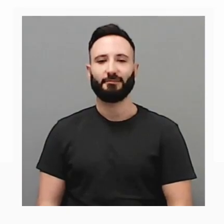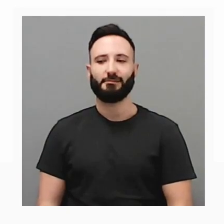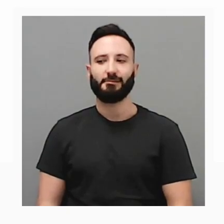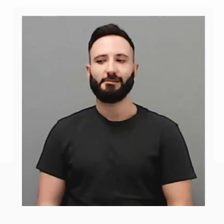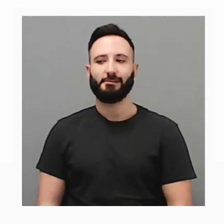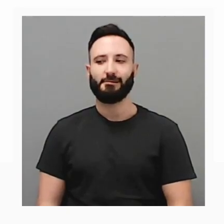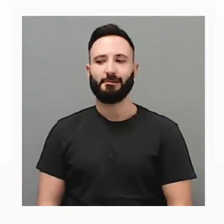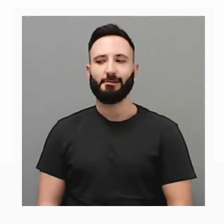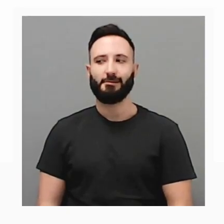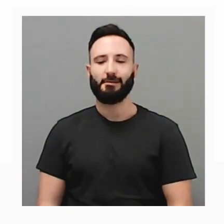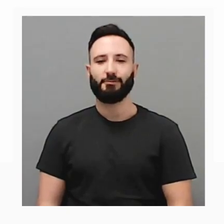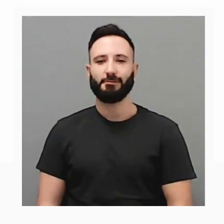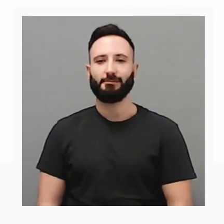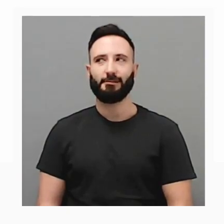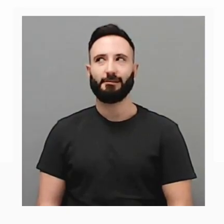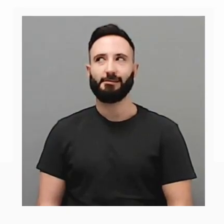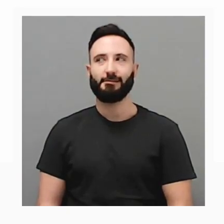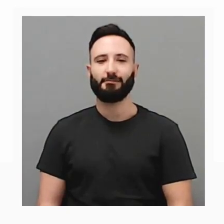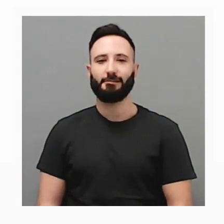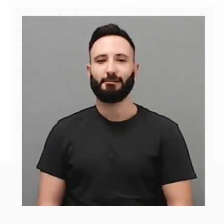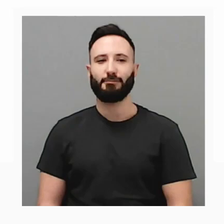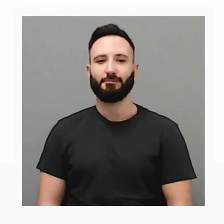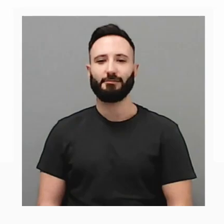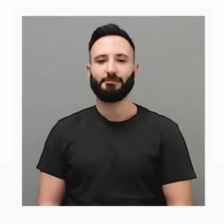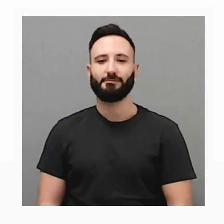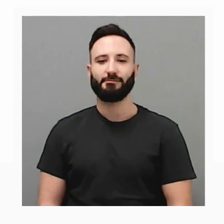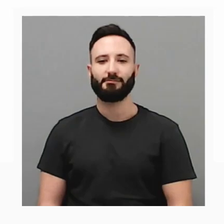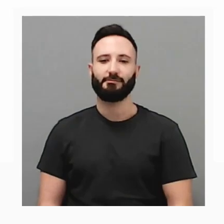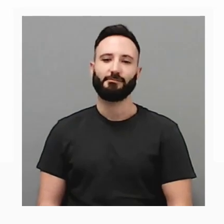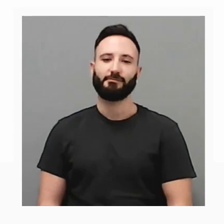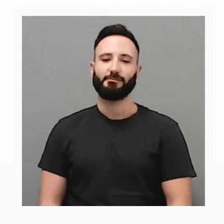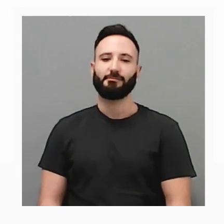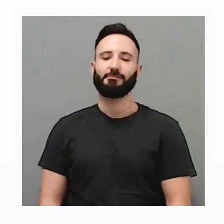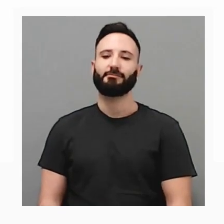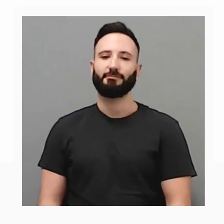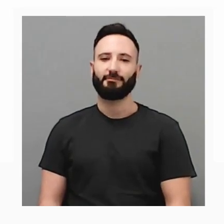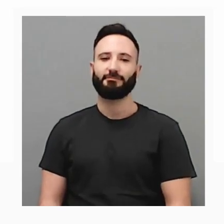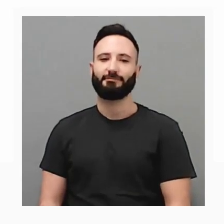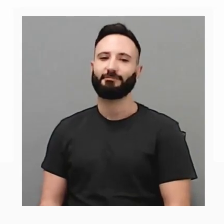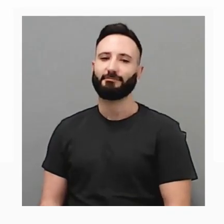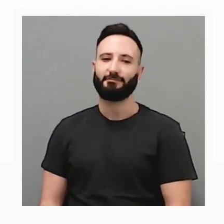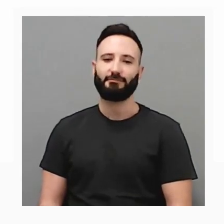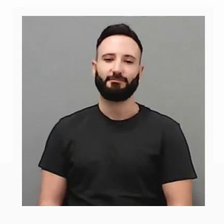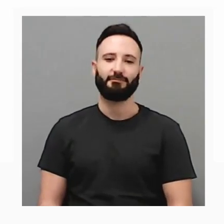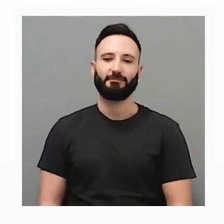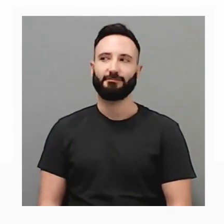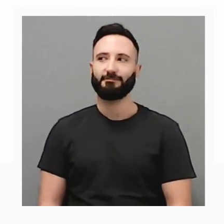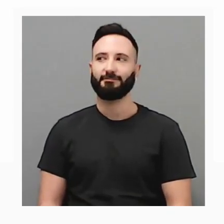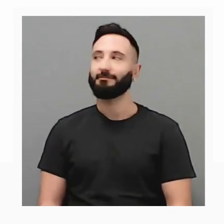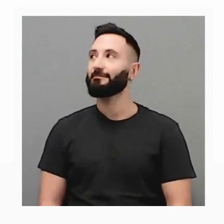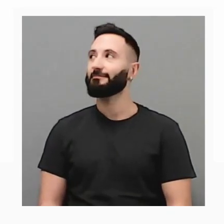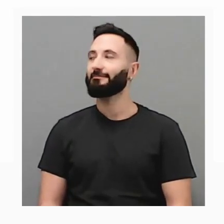de forma a transformar num produto, portanto num equipamento que possa ser facilmente utilizado pelos utilizadores